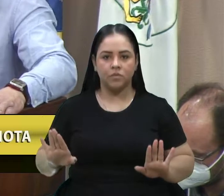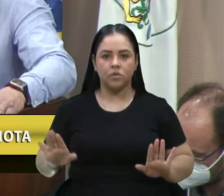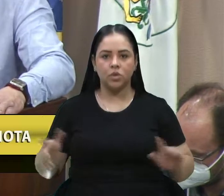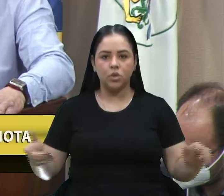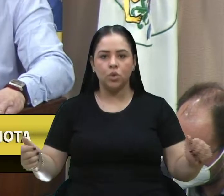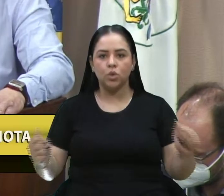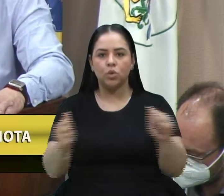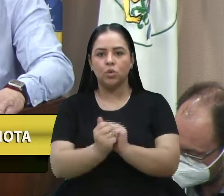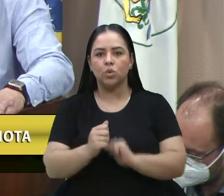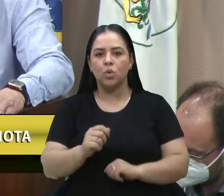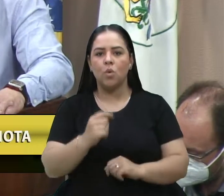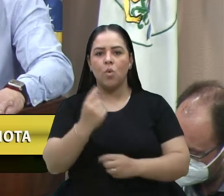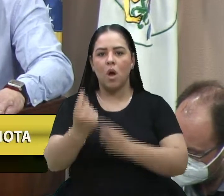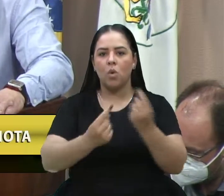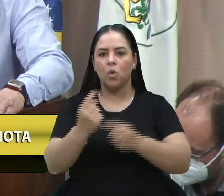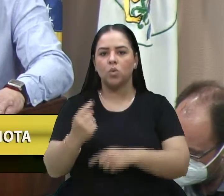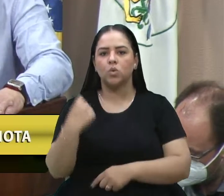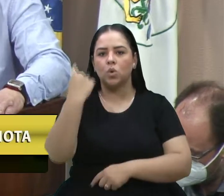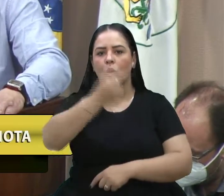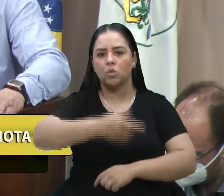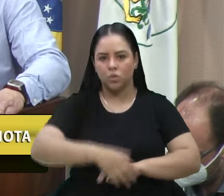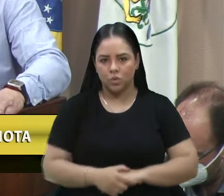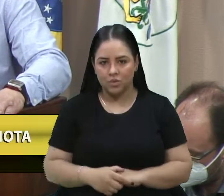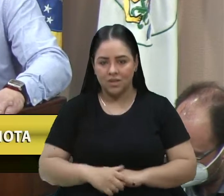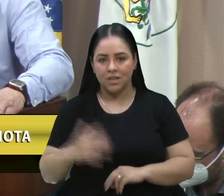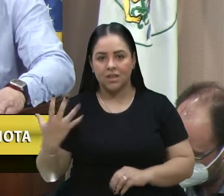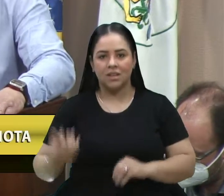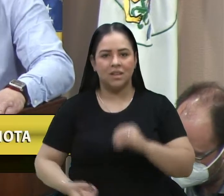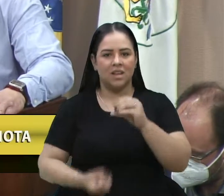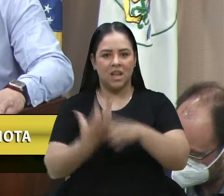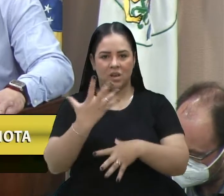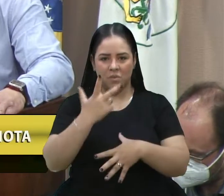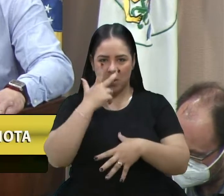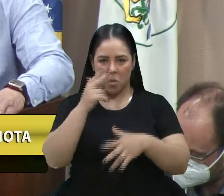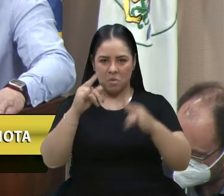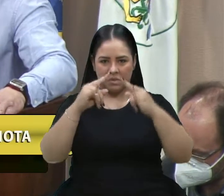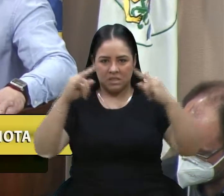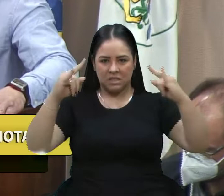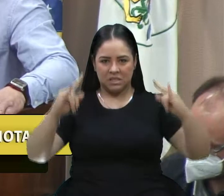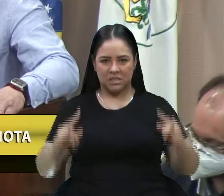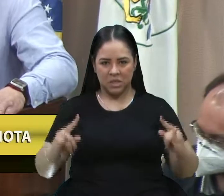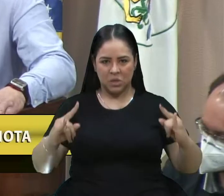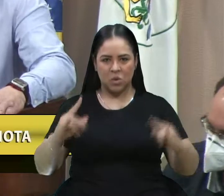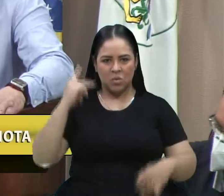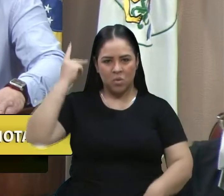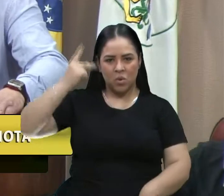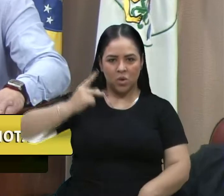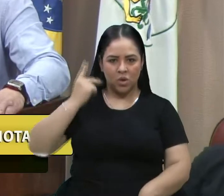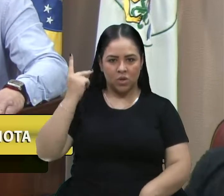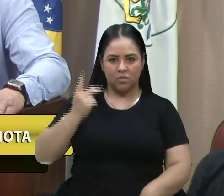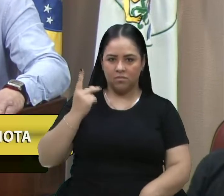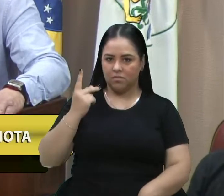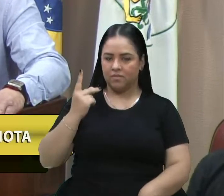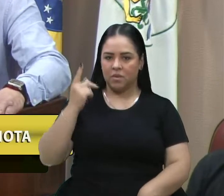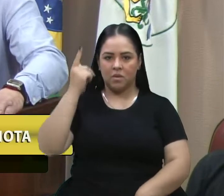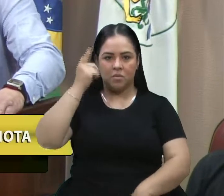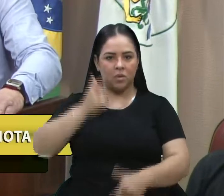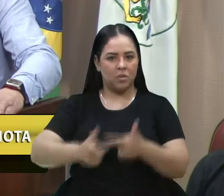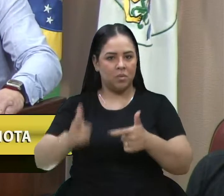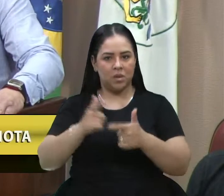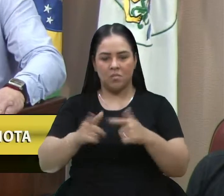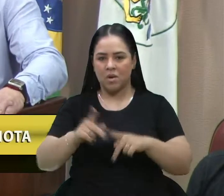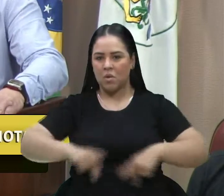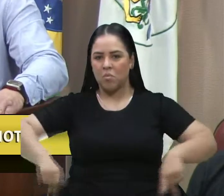com outros, tá? Criaram esse circo político, envenenando a população contra